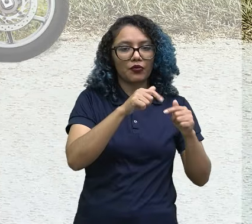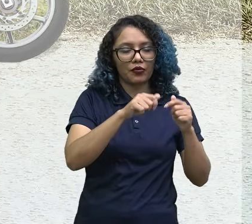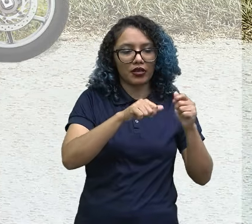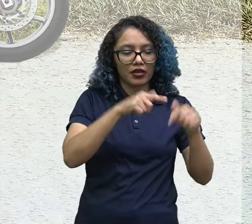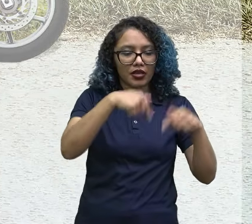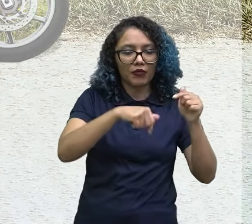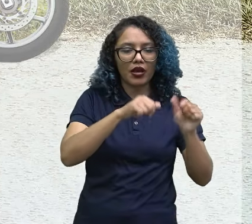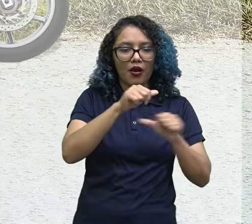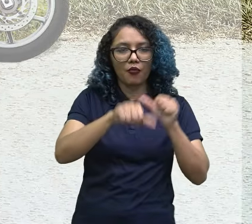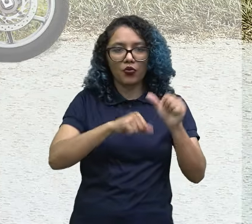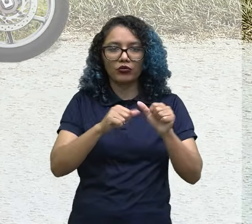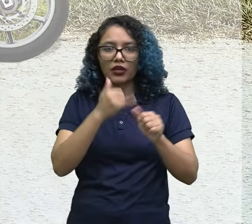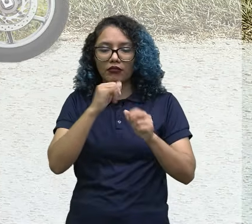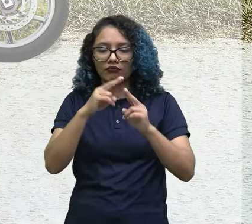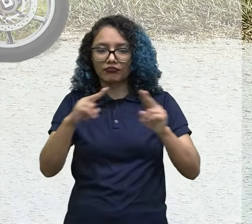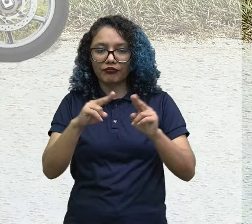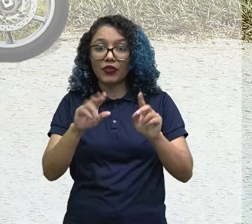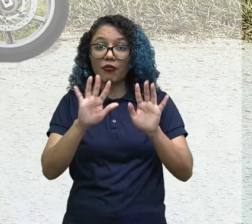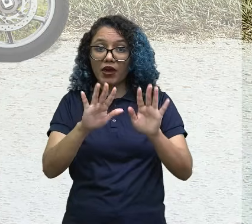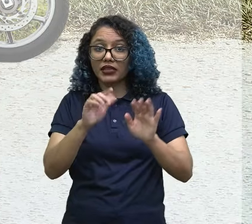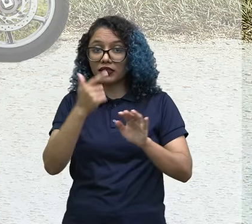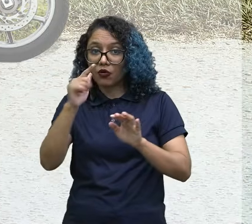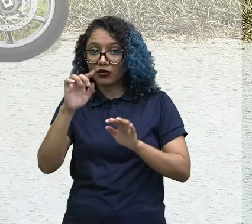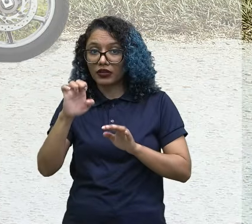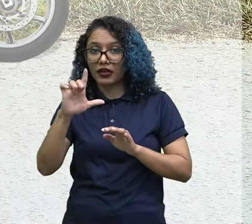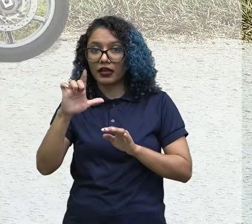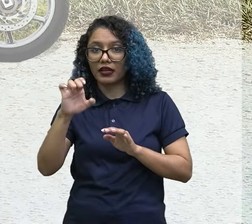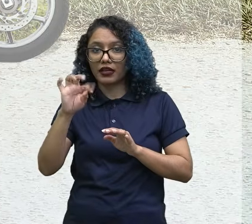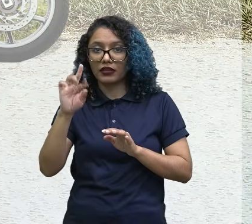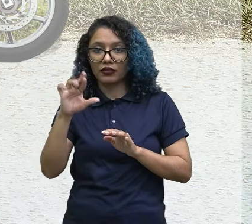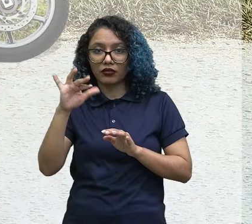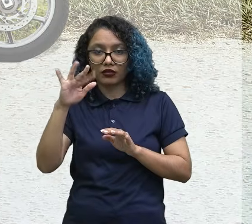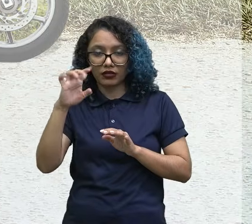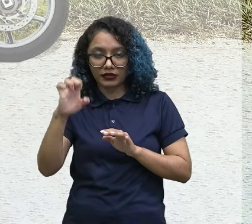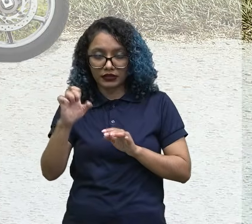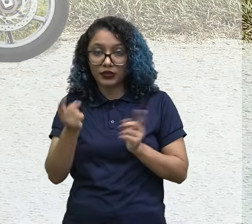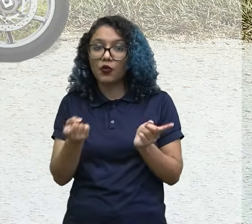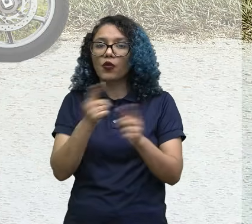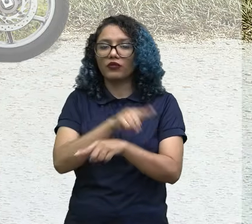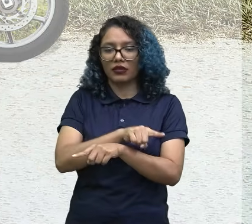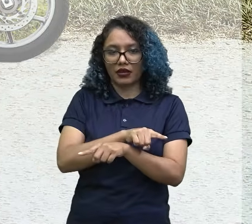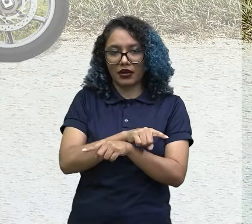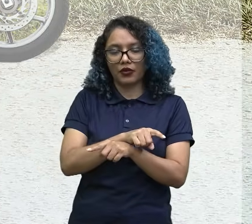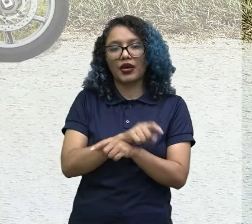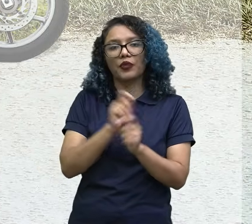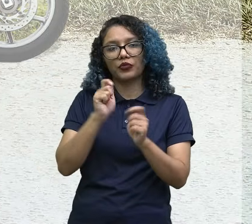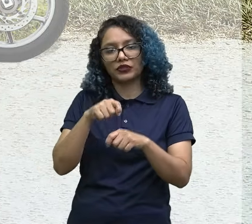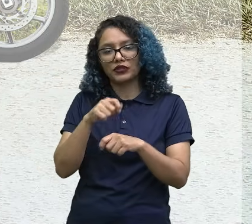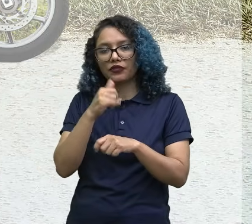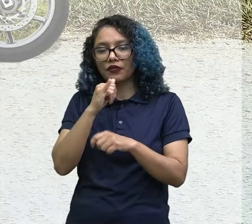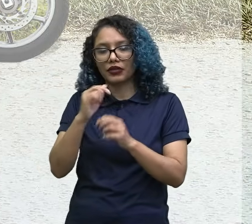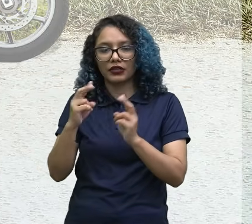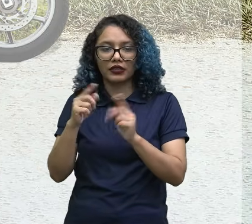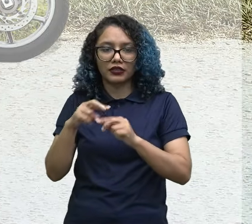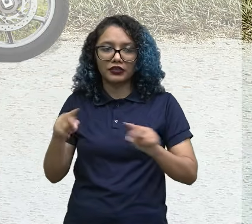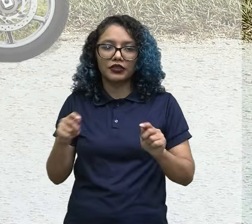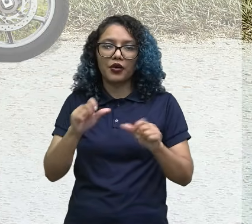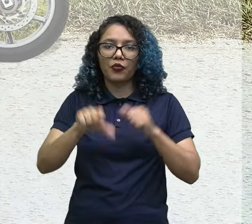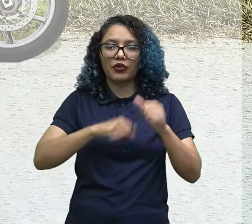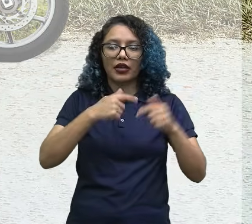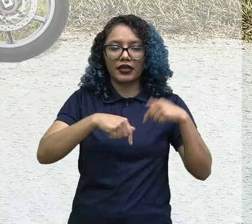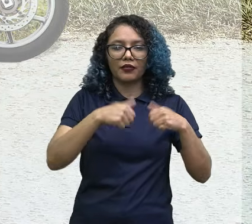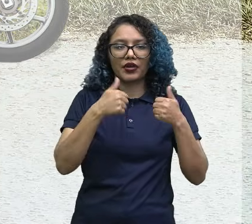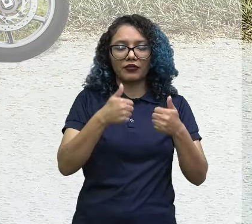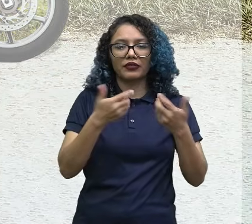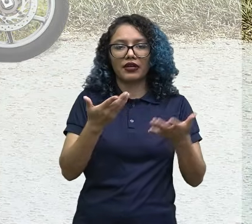que na eletrólise é o processo inverso. A partir dessa corrente elétrica é possível gerar uma reação química. Tá bom, gente? Por